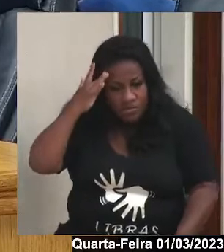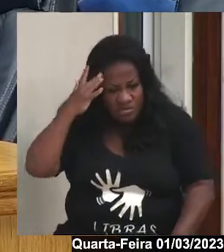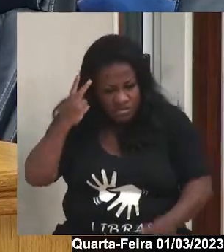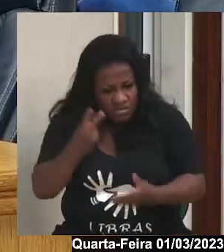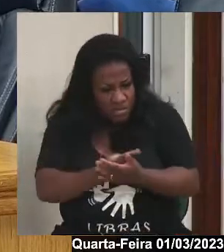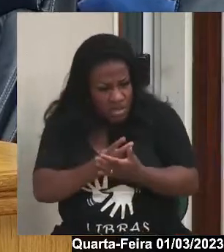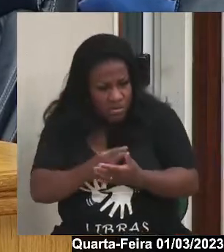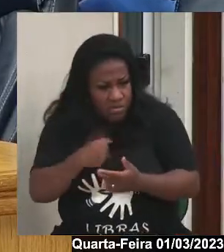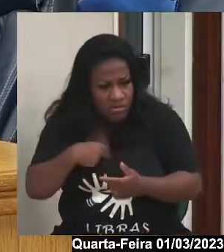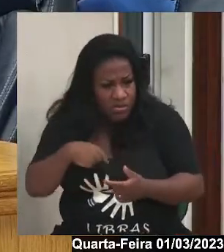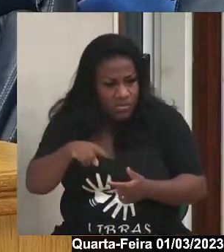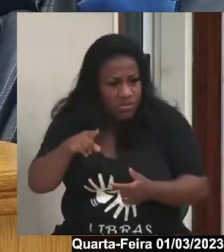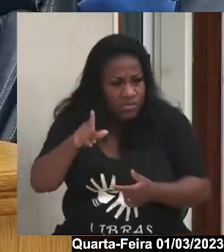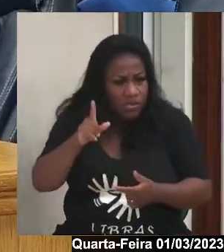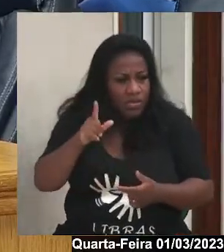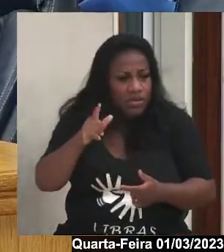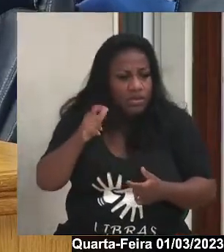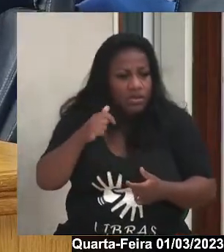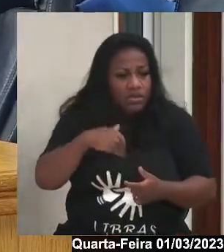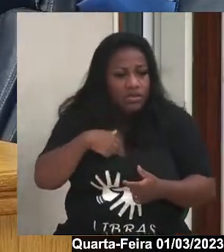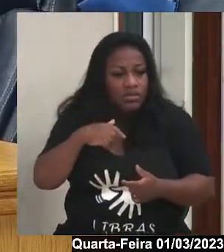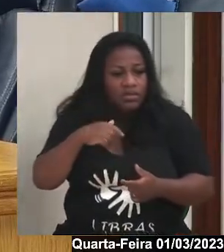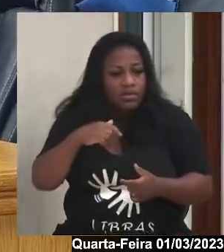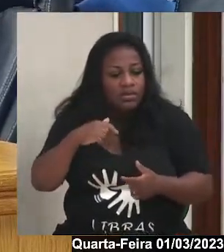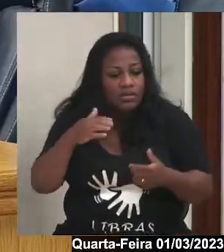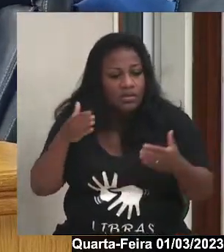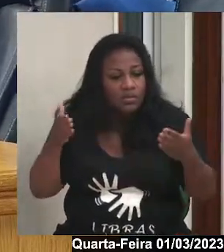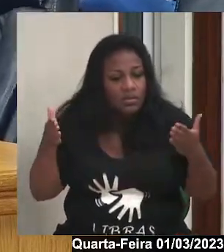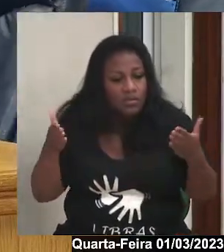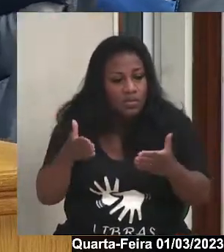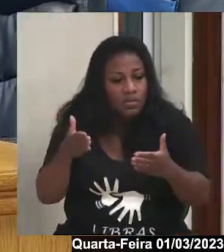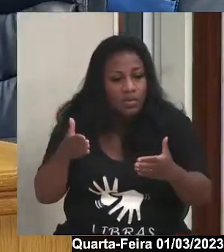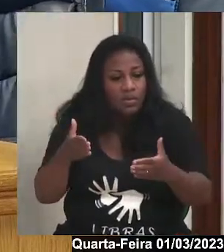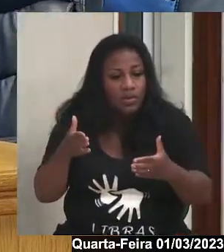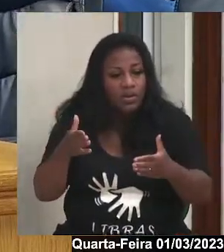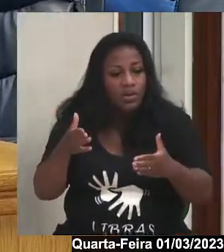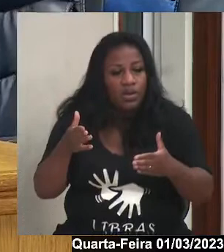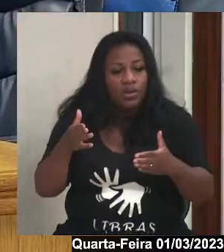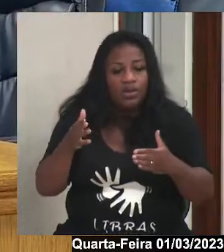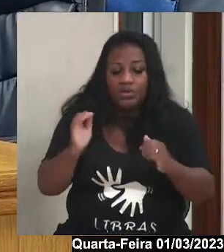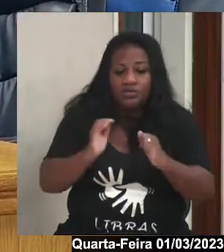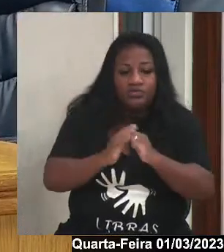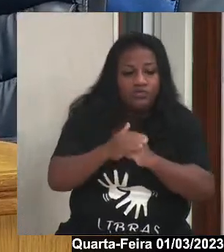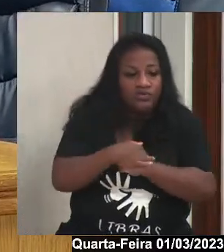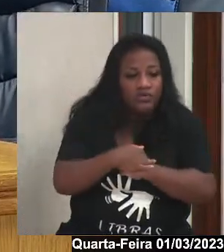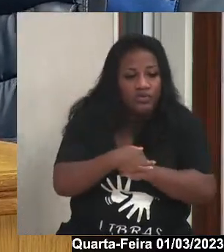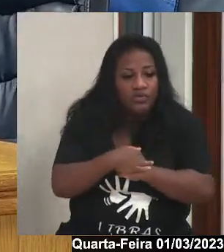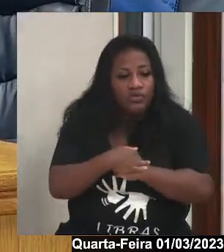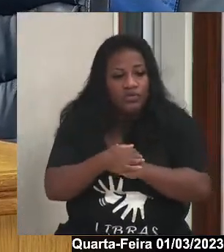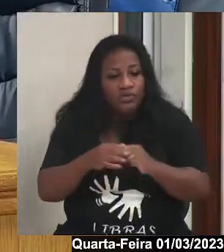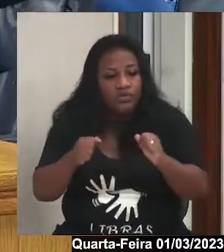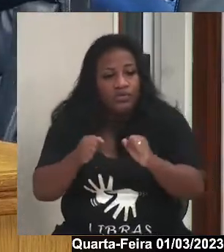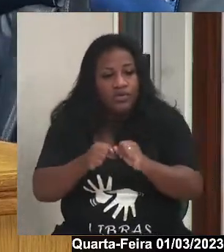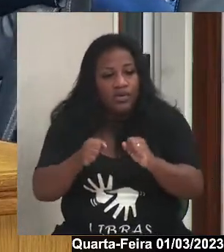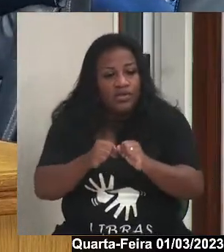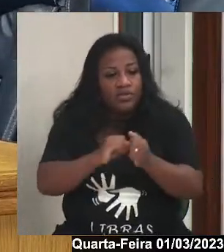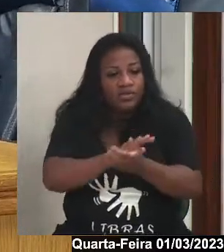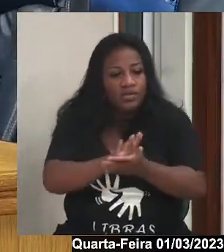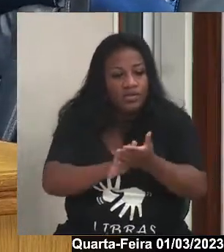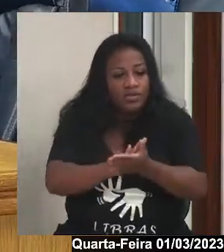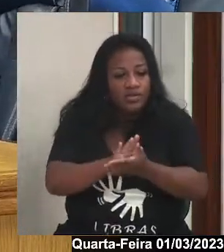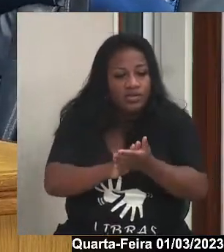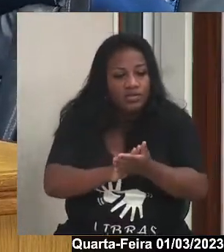ter certeza que eu fui e participei com muito orgulho. Não vou me esconder, nunca vou me esconder da população igual o senhor